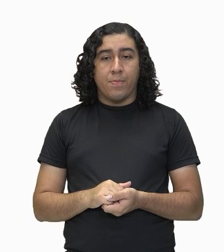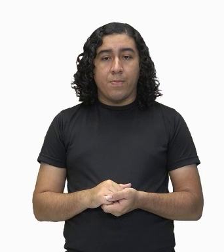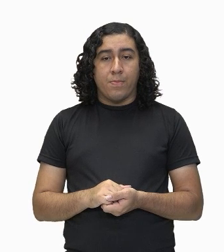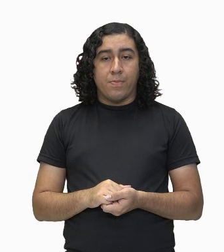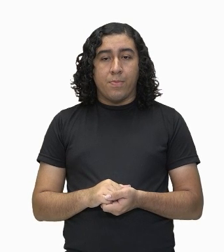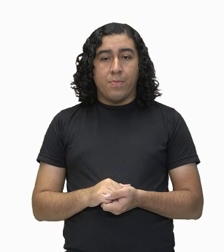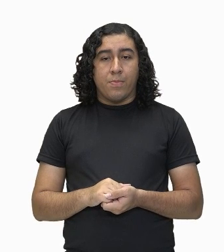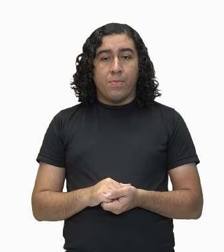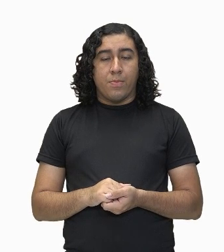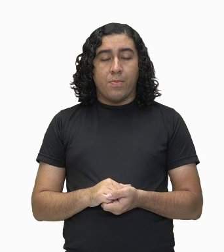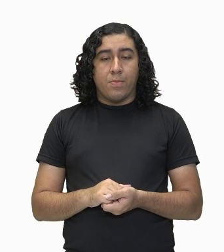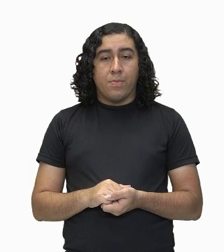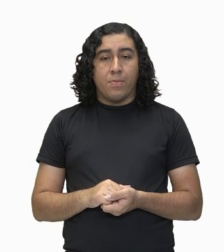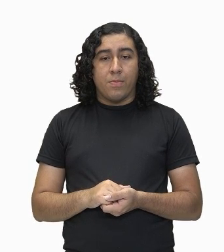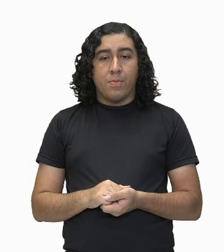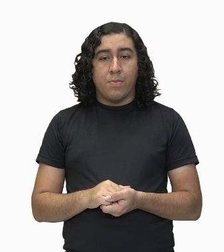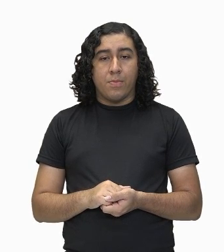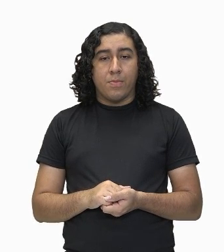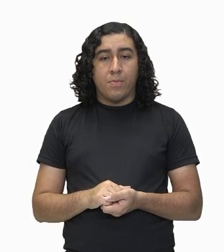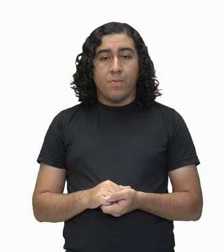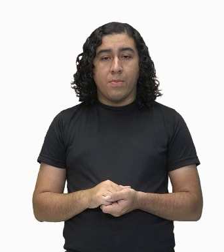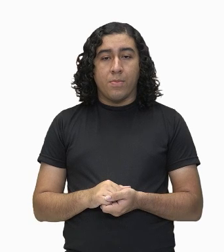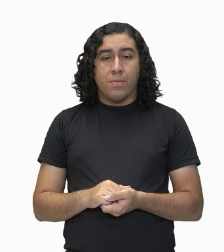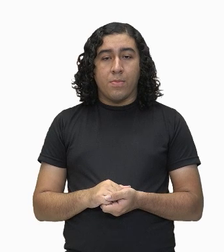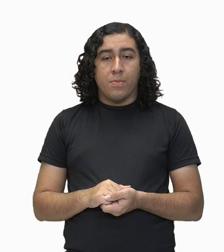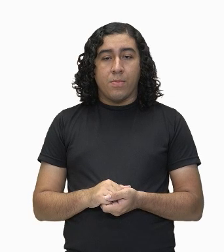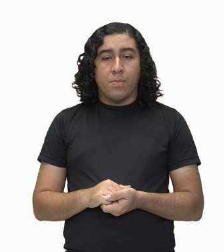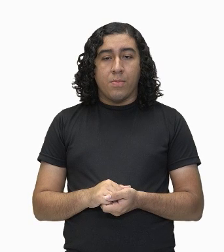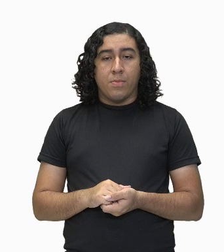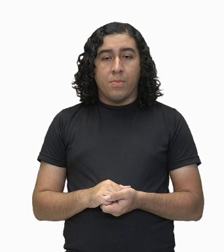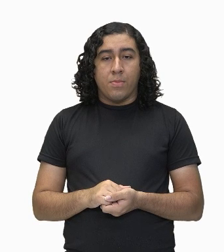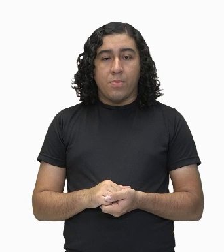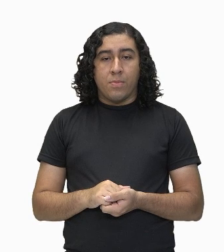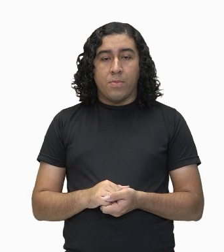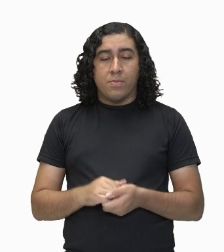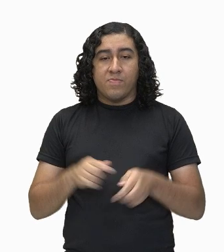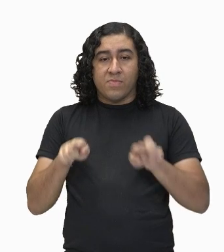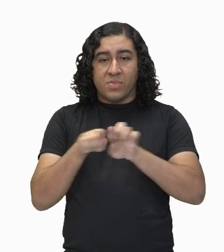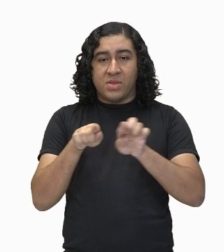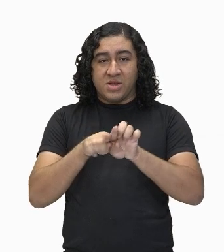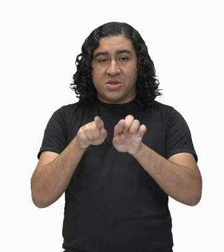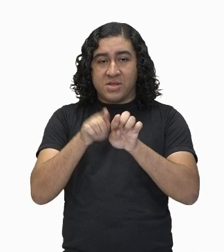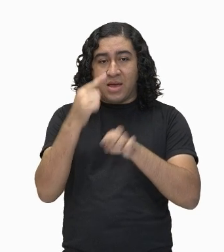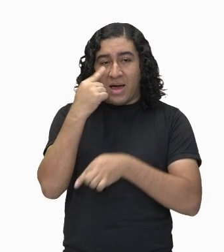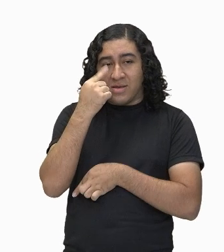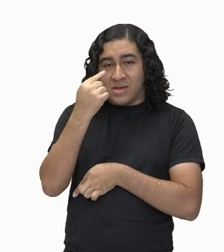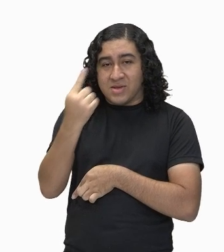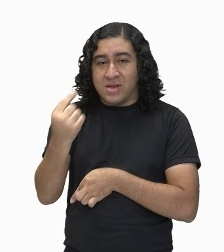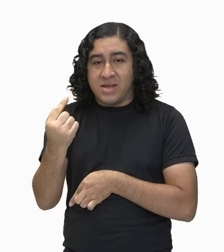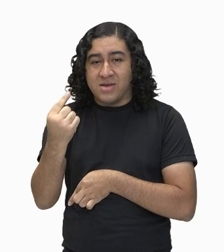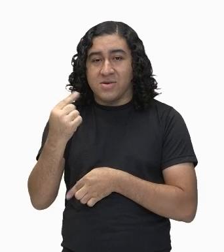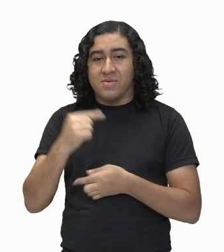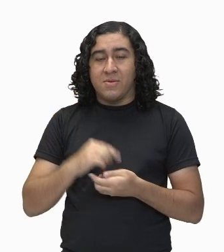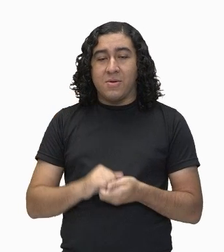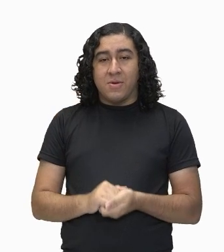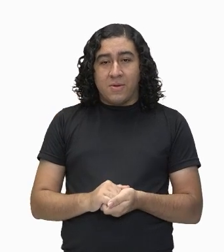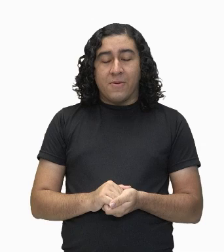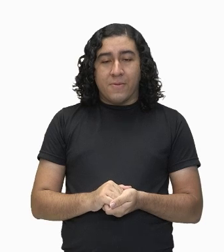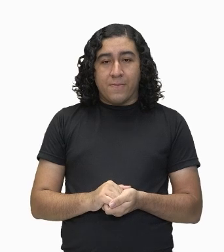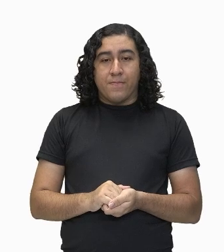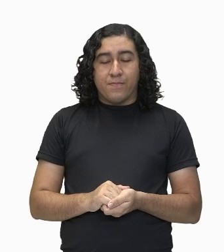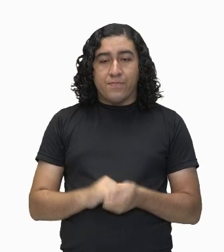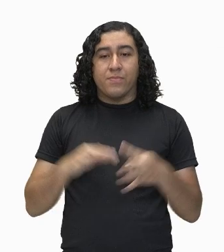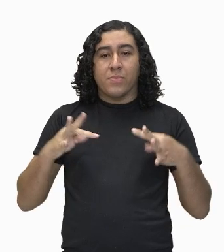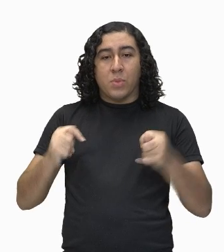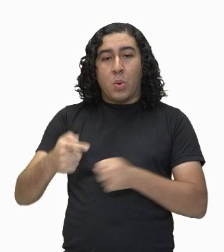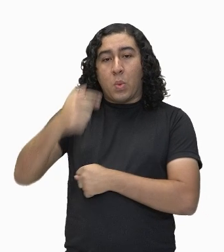E nós vamos falar das intencionalidades, que significa o quê? Que toda consciência é consciência